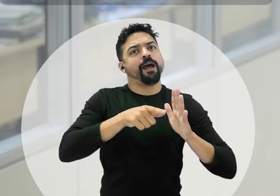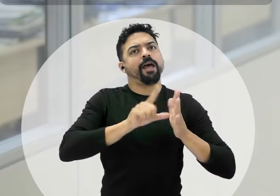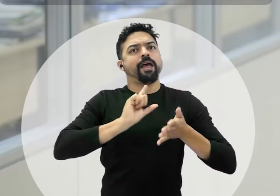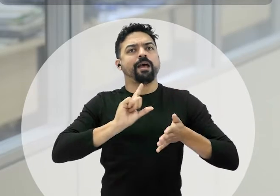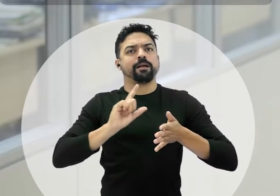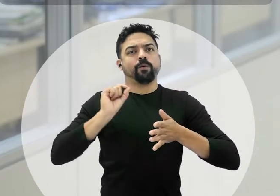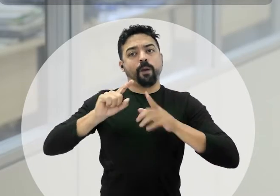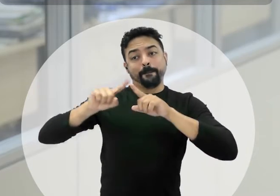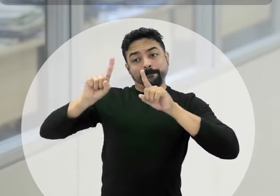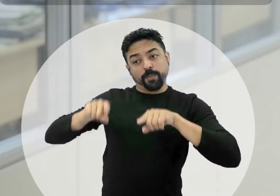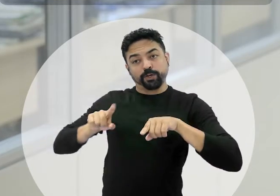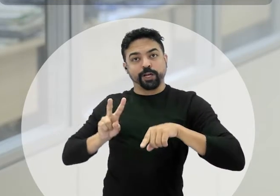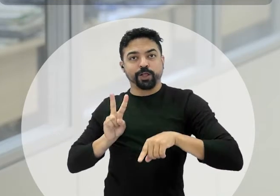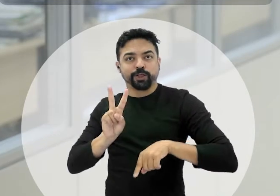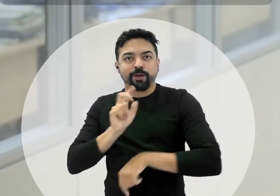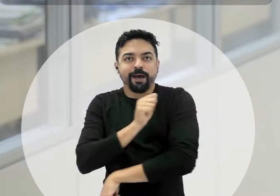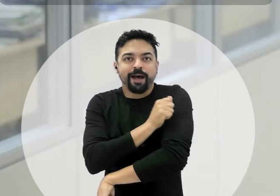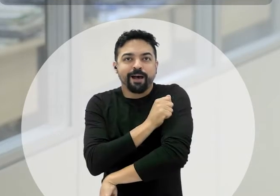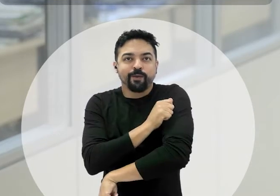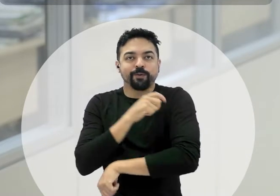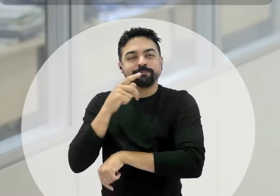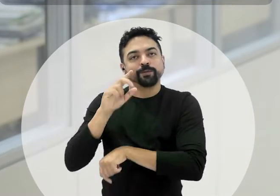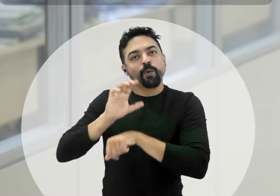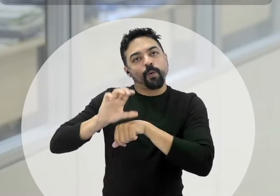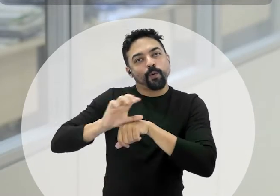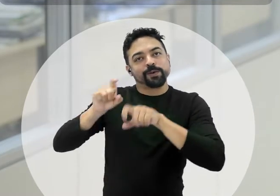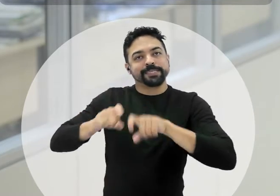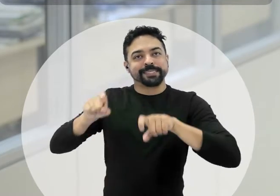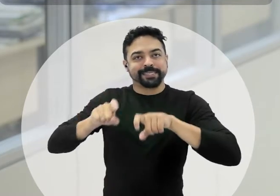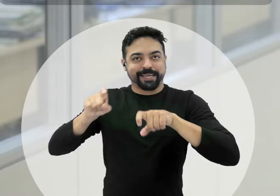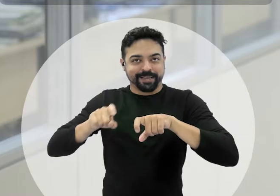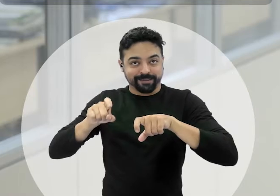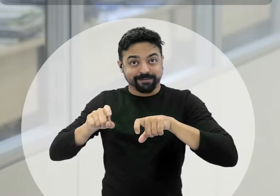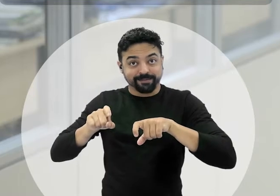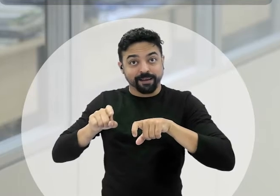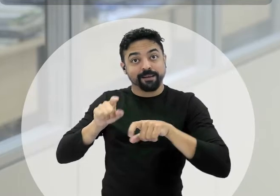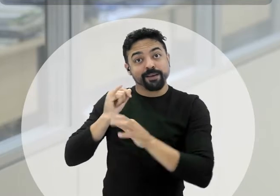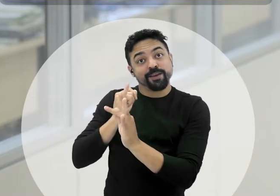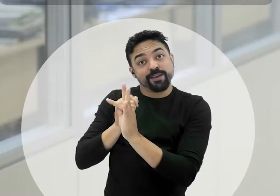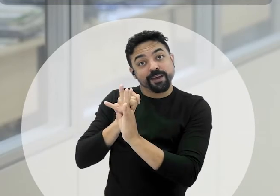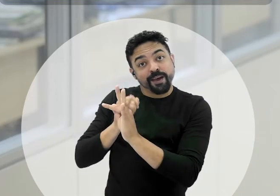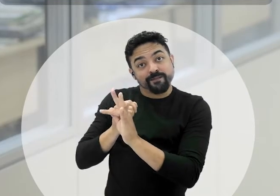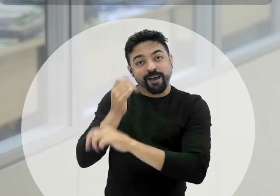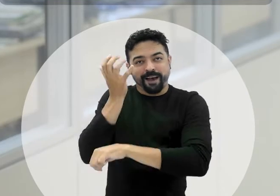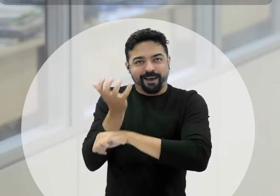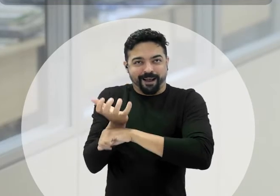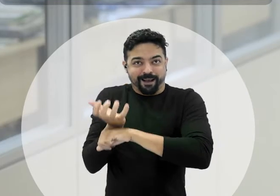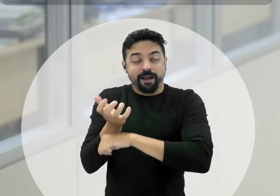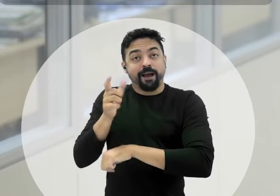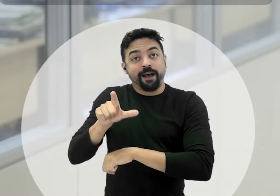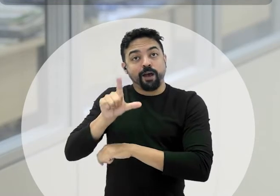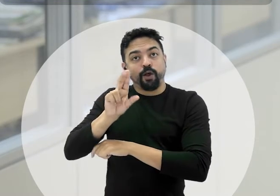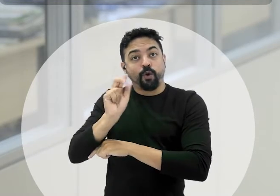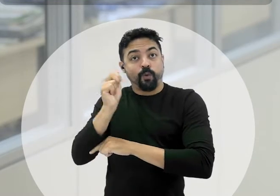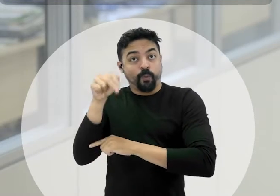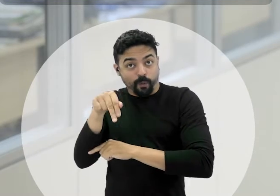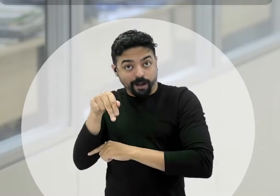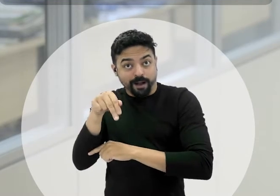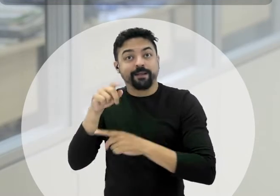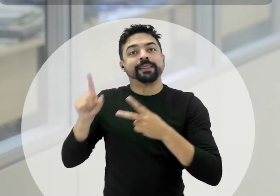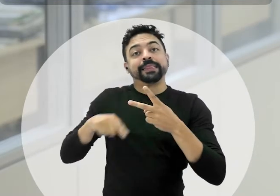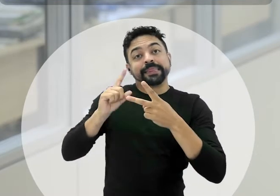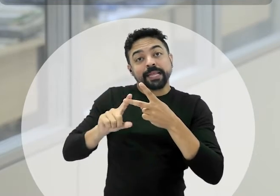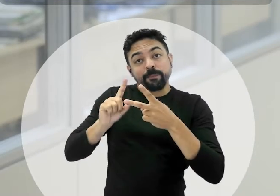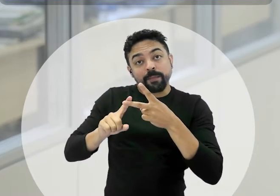projeto desenvolvido por 2 alunos do curso de Ciência da Computação lá do campus de Aracati, o Luan Fernandes, de